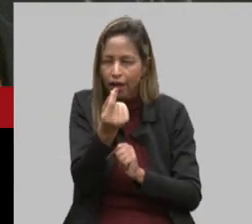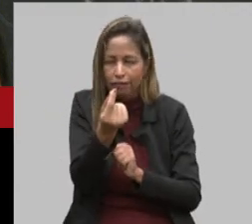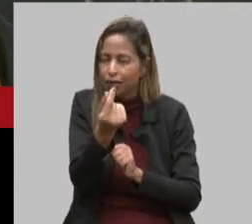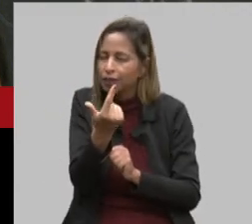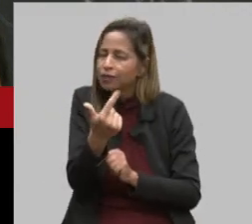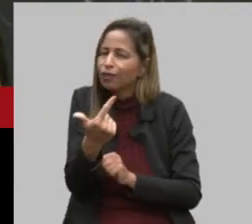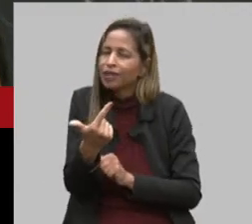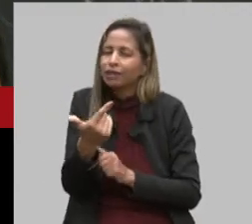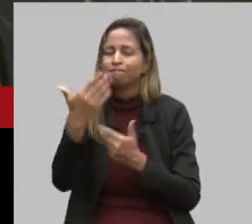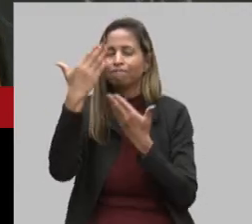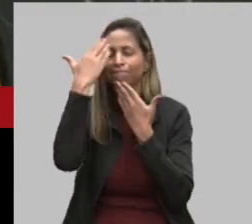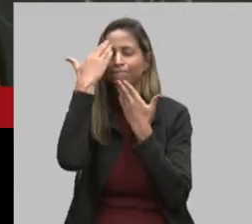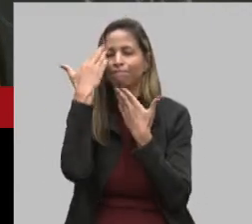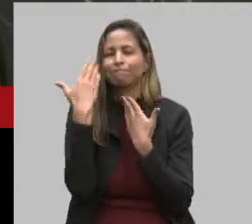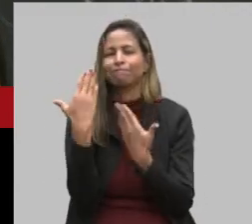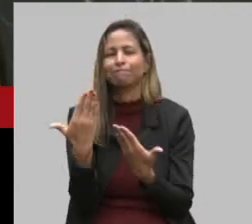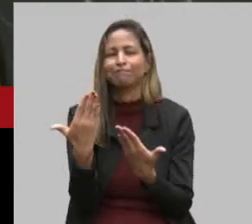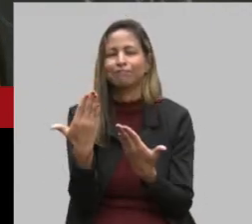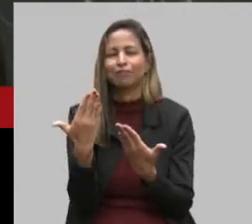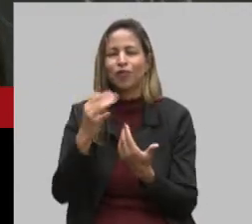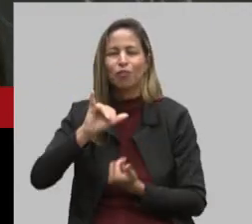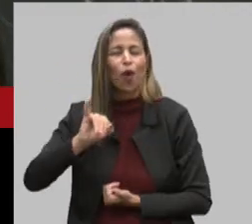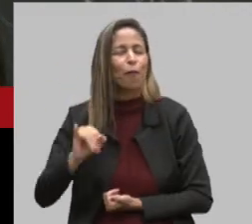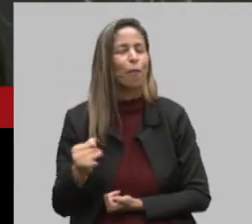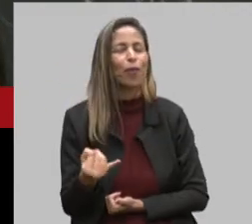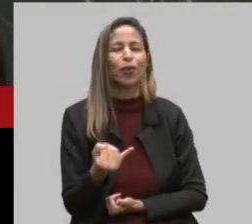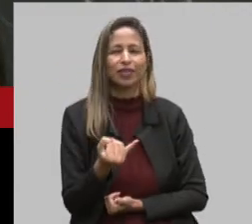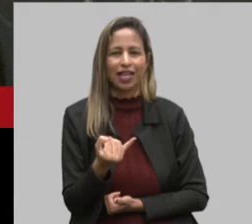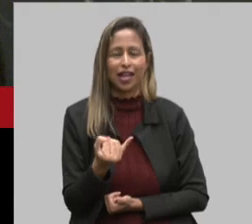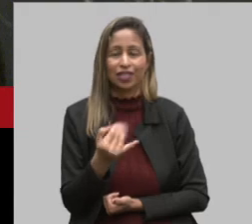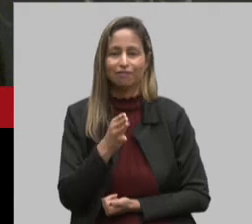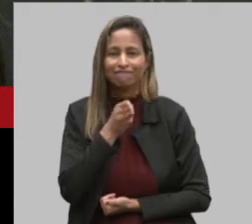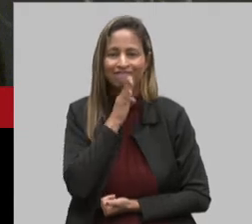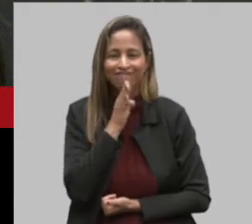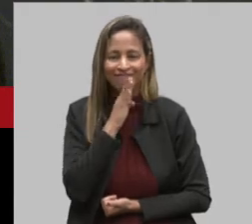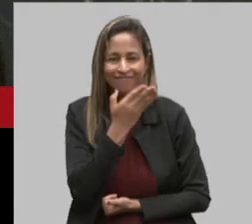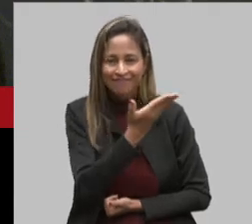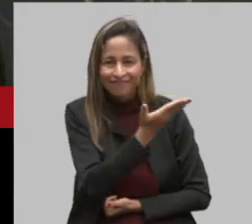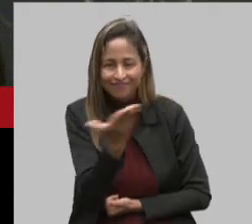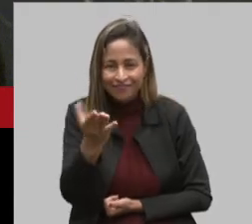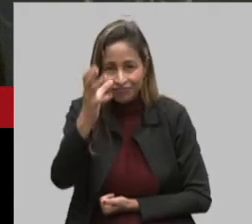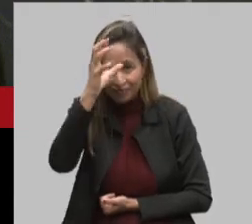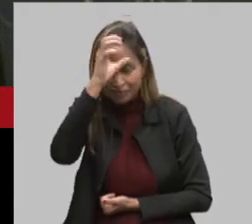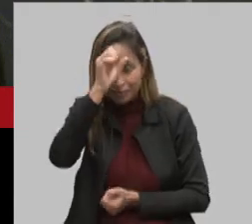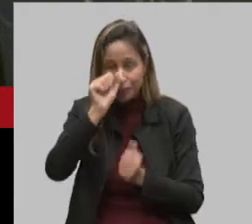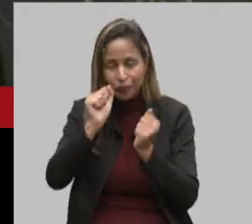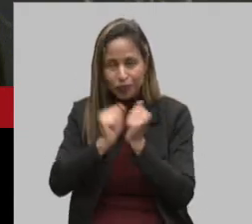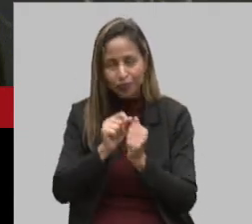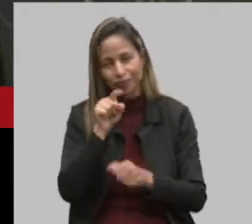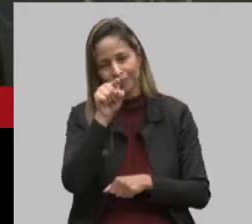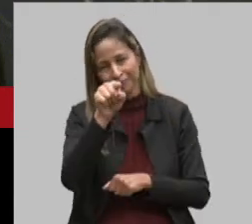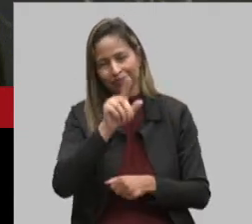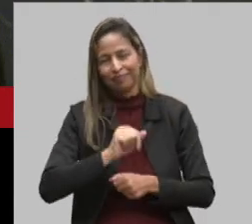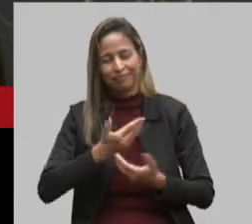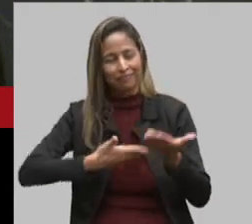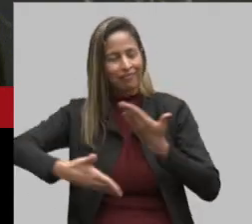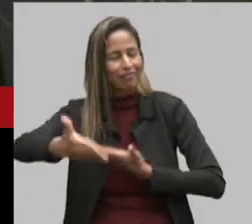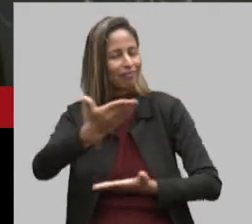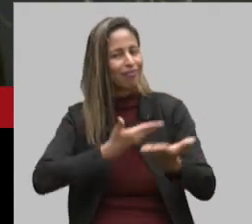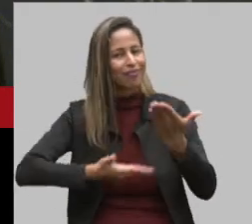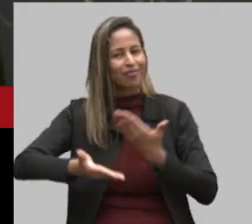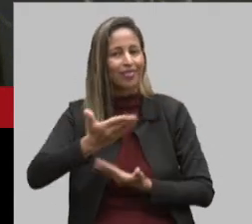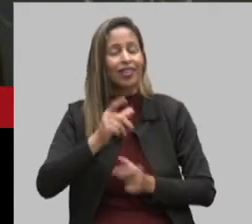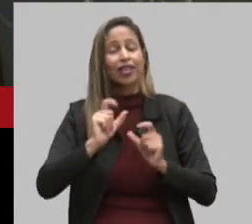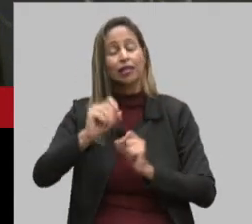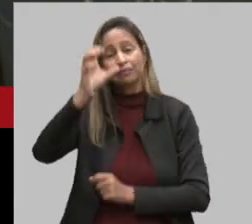quero agradecer a rica oportunidade de conhecê-los de aprender com vocês e de compartilhar aquilo que nós